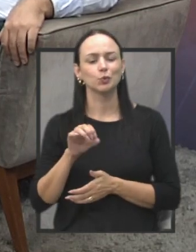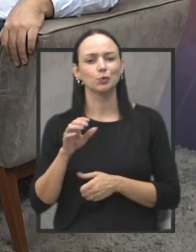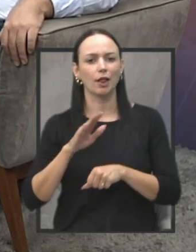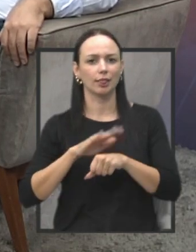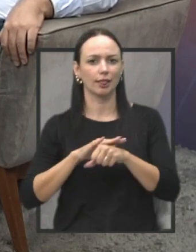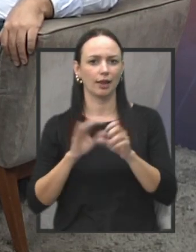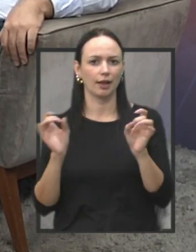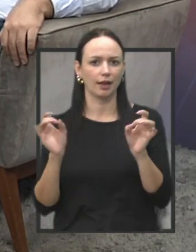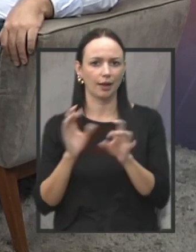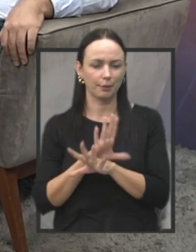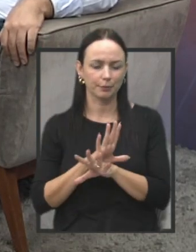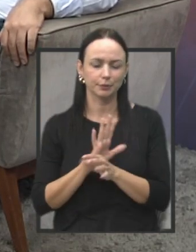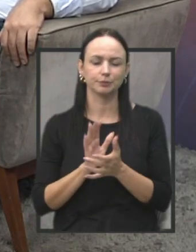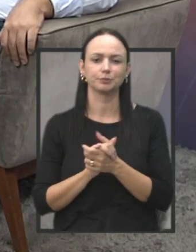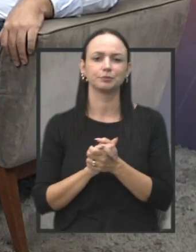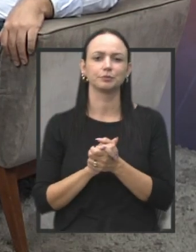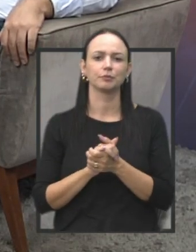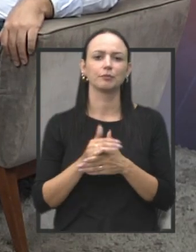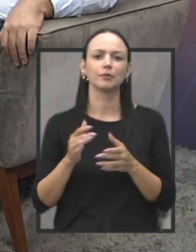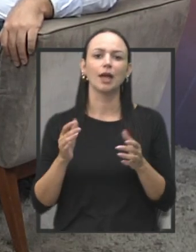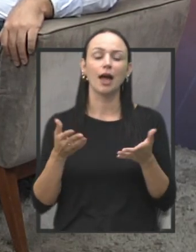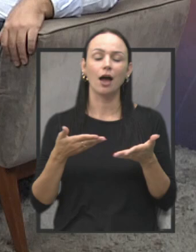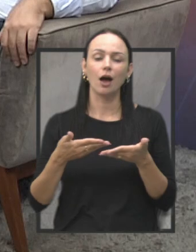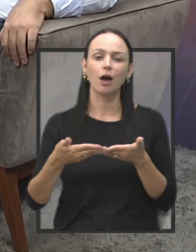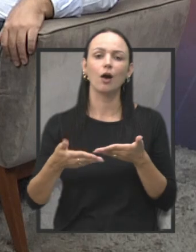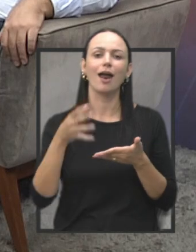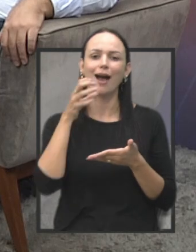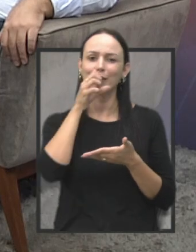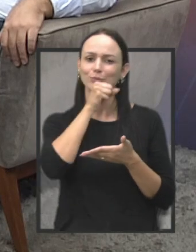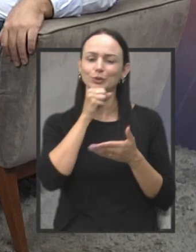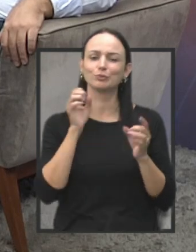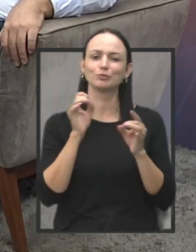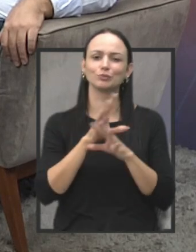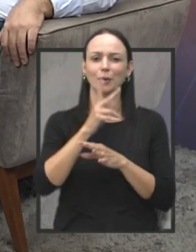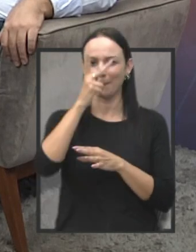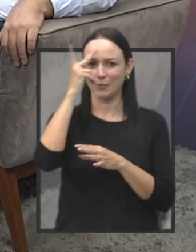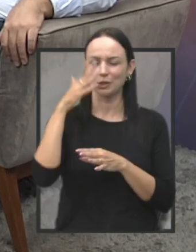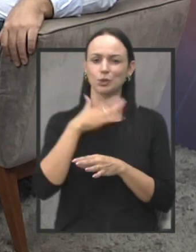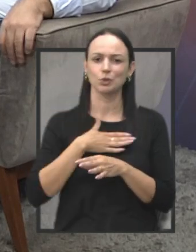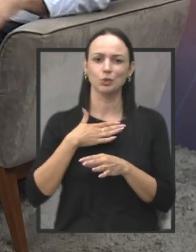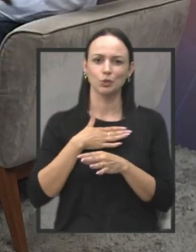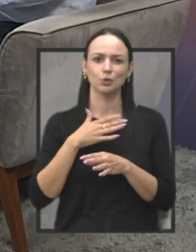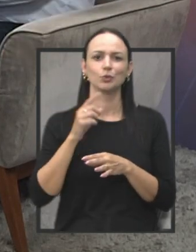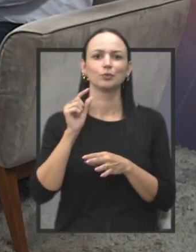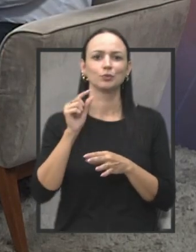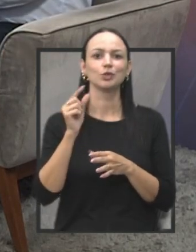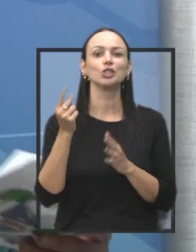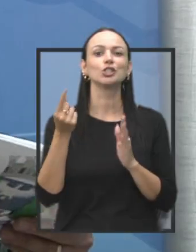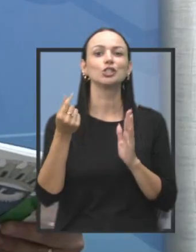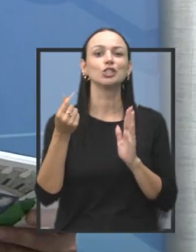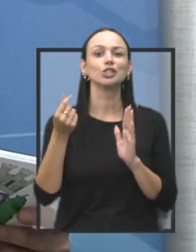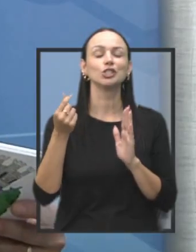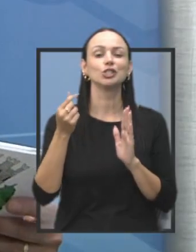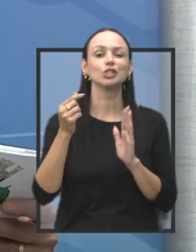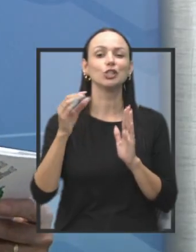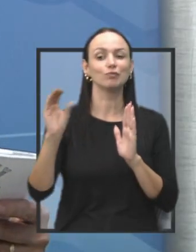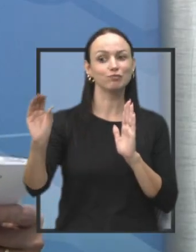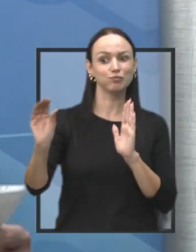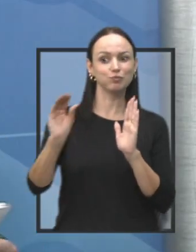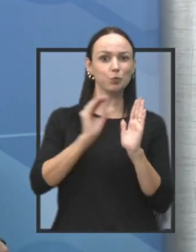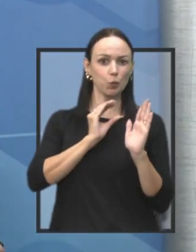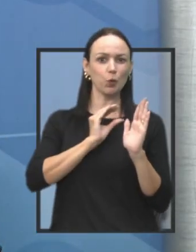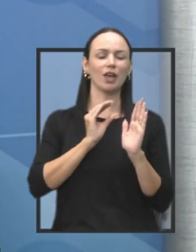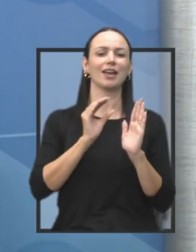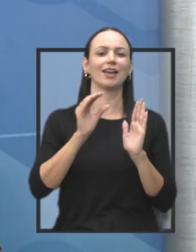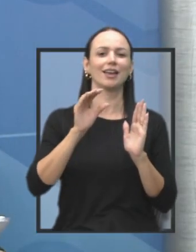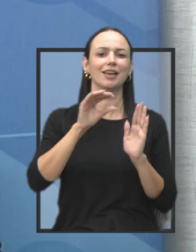acabando, mas rapidamente vamos encerrar com um assunto que as pessoas vão gostar, a restituição, né? Temos as restituições, quem